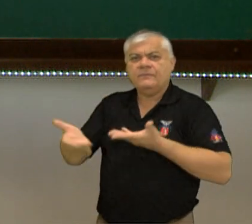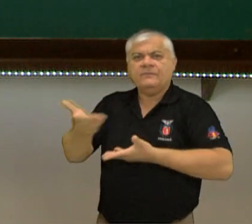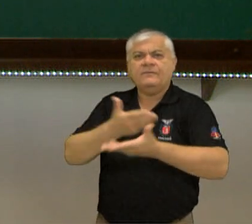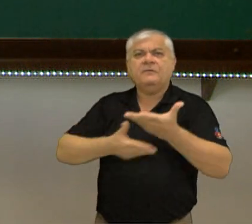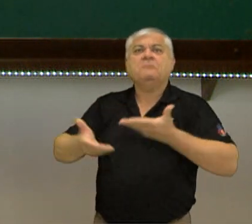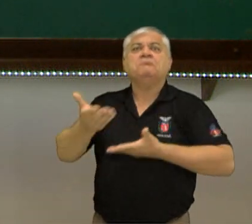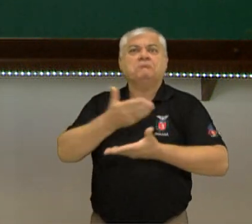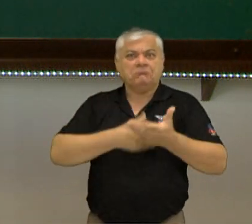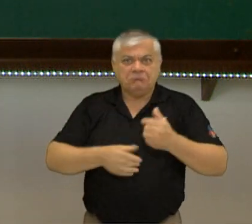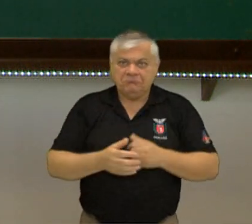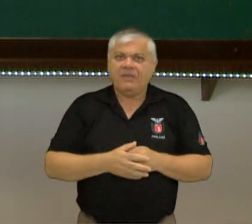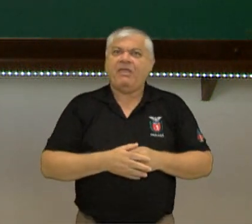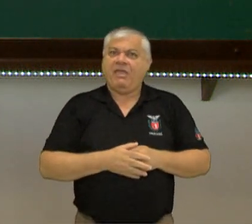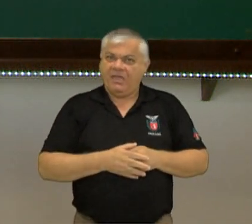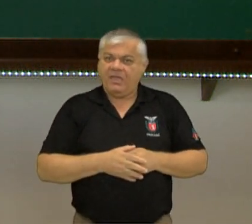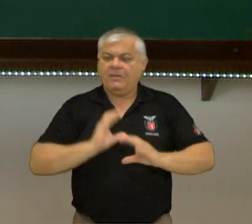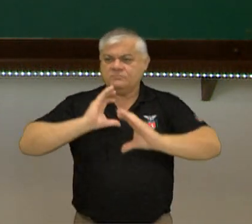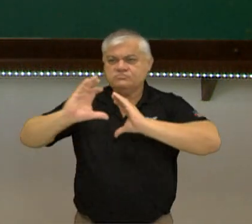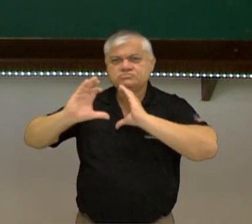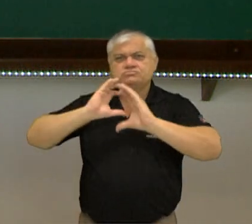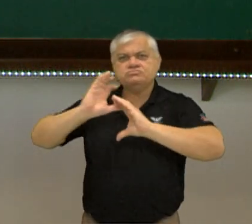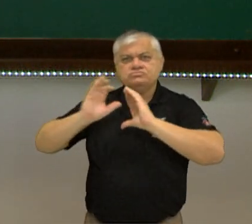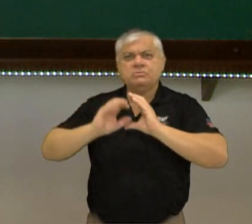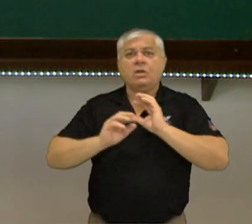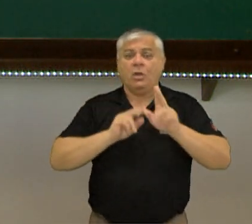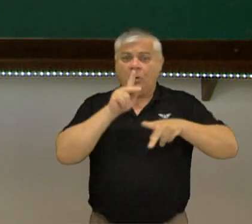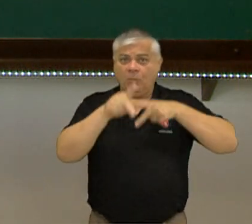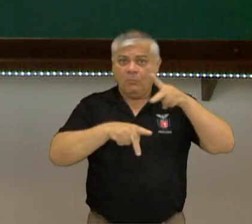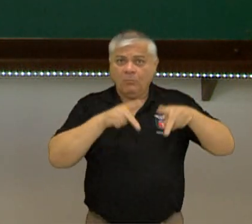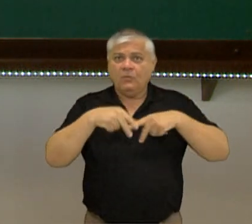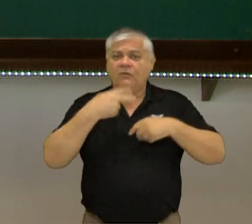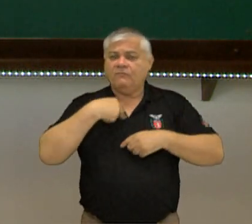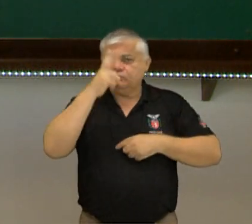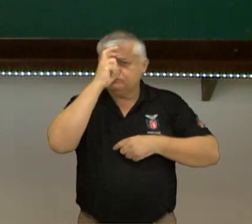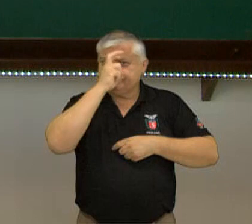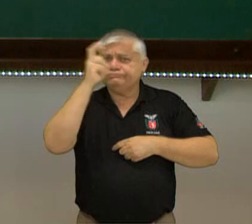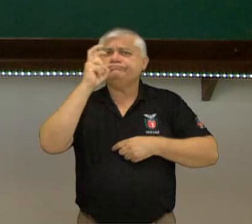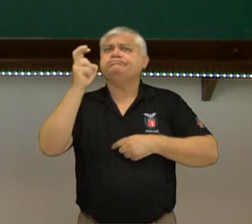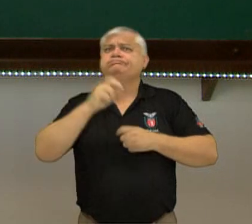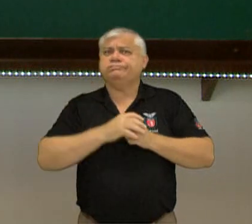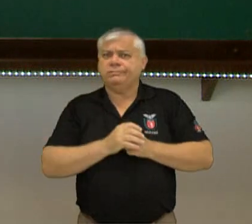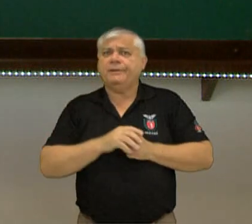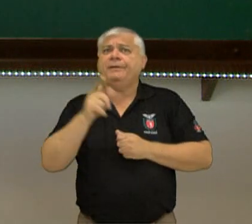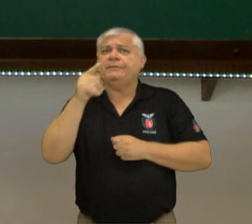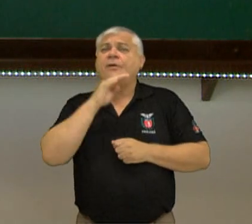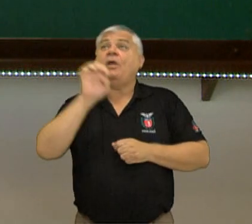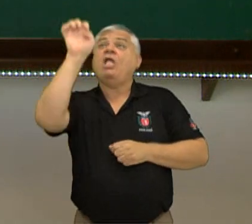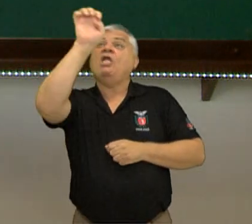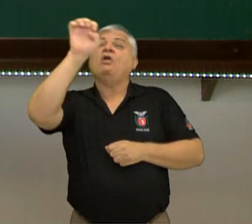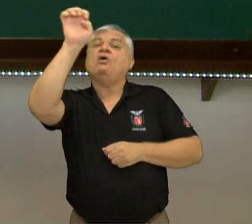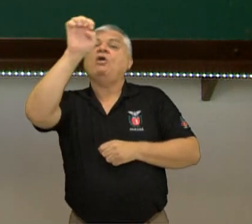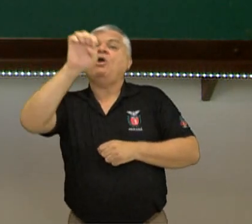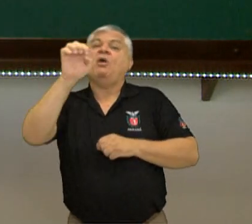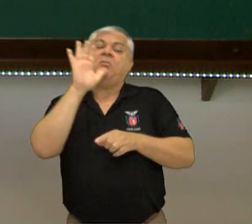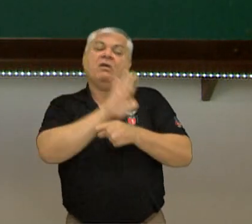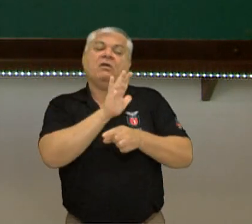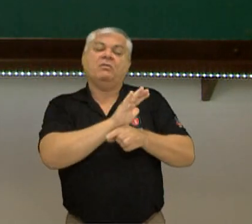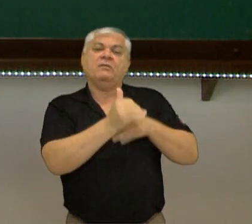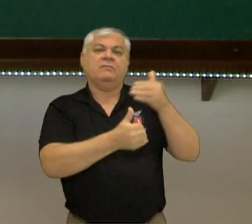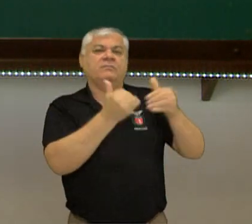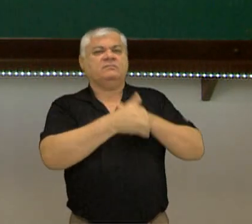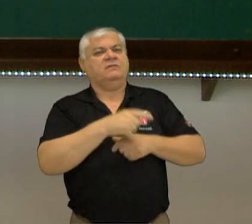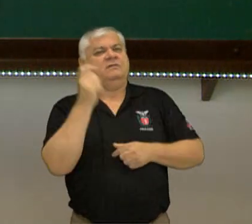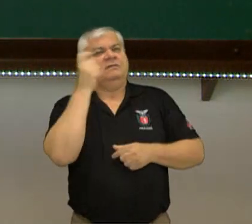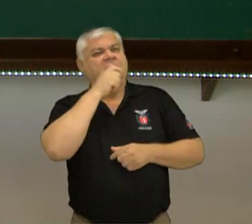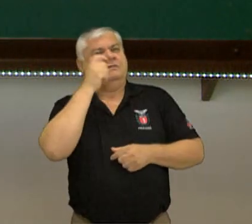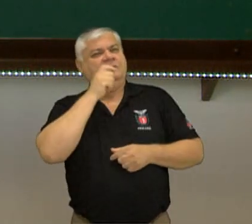o desenvolvimento desses povos, né? Então essa ideia de que os europeus trouxeram progresso e a civilização, a